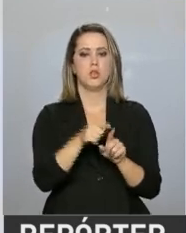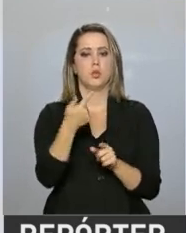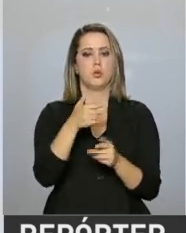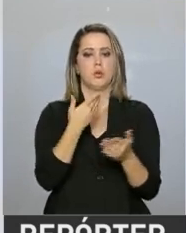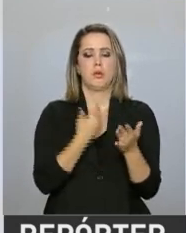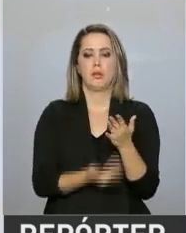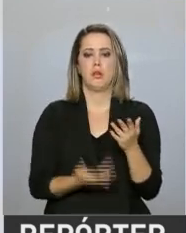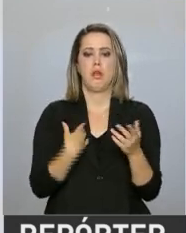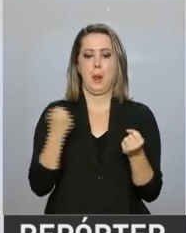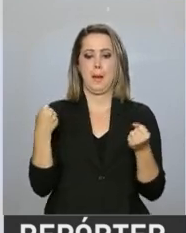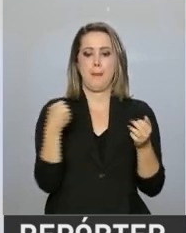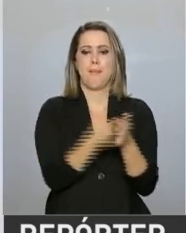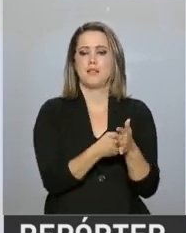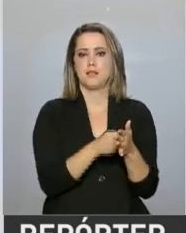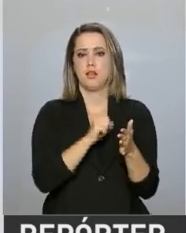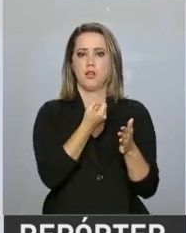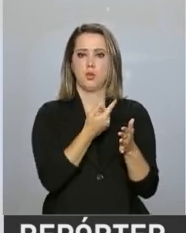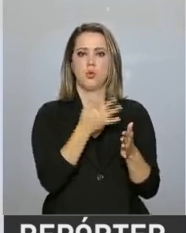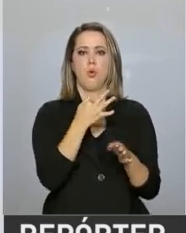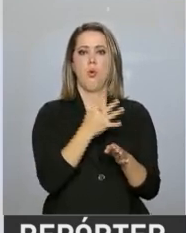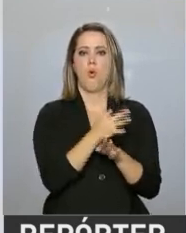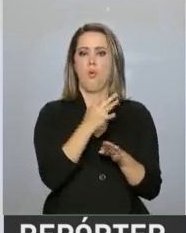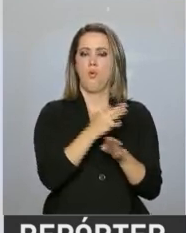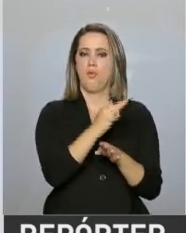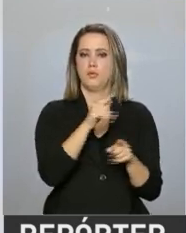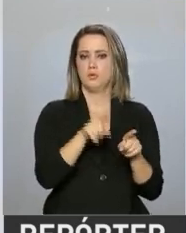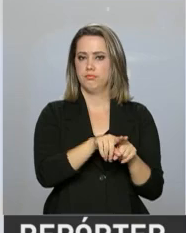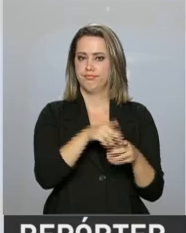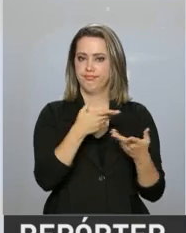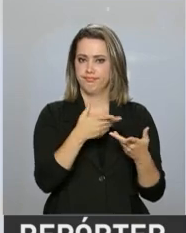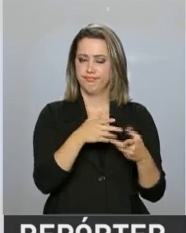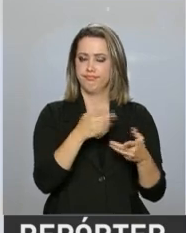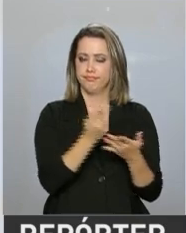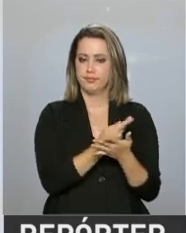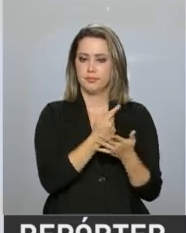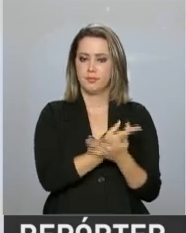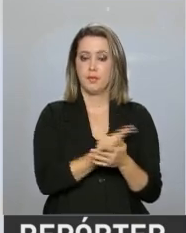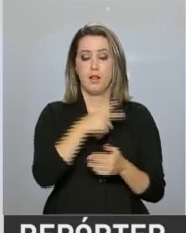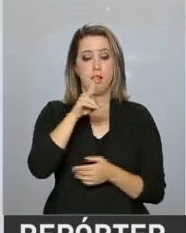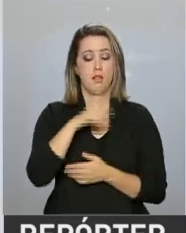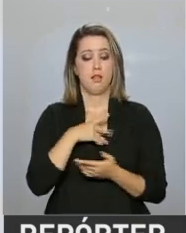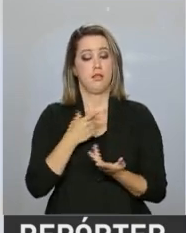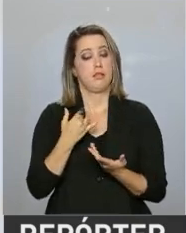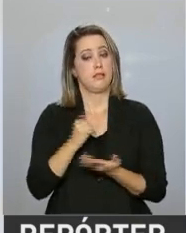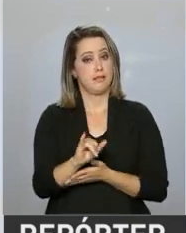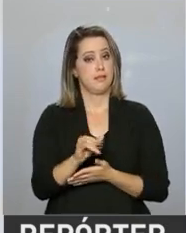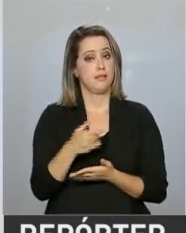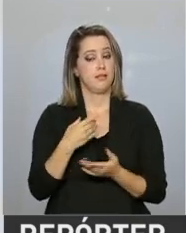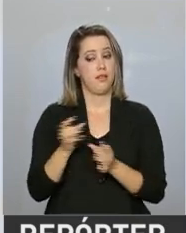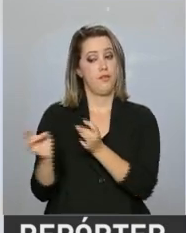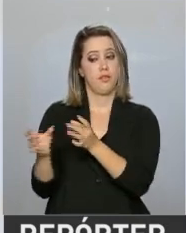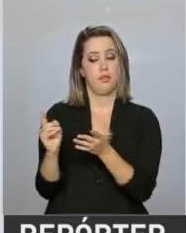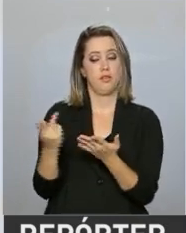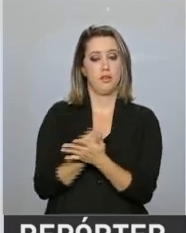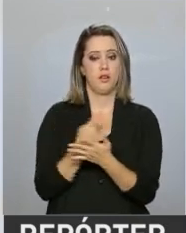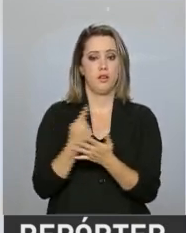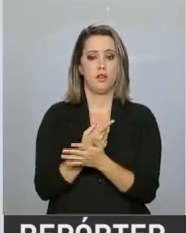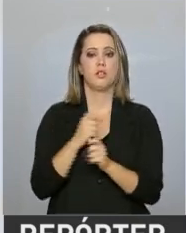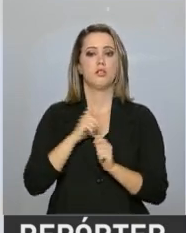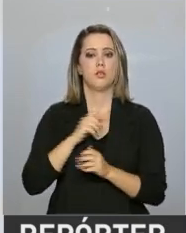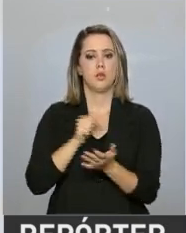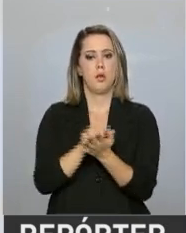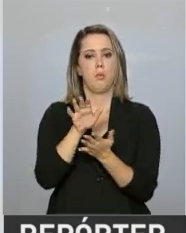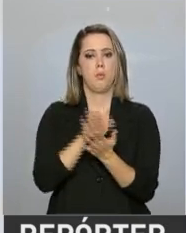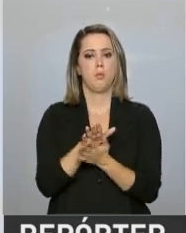desgastes como amassados e ferrugem em caso de irregularidades além da interdição do depósito a multa pode chegar a 50 mil reais